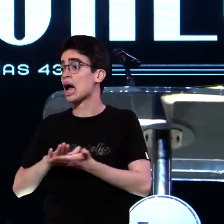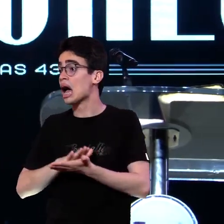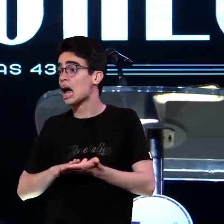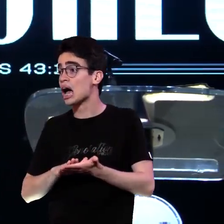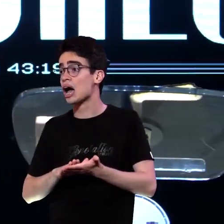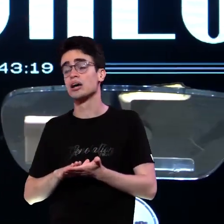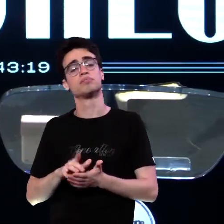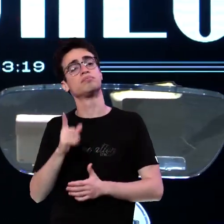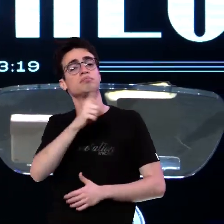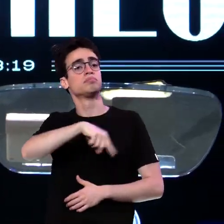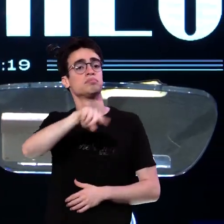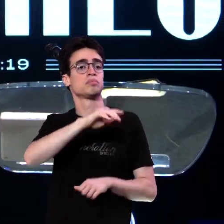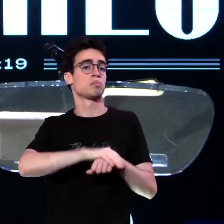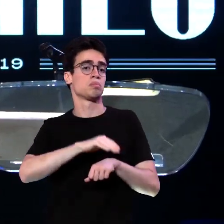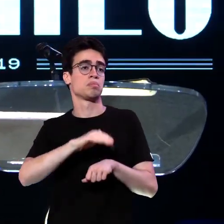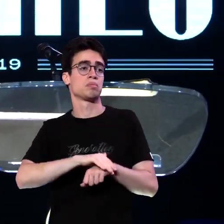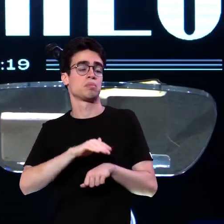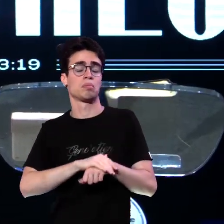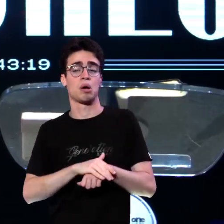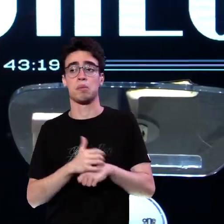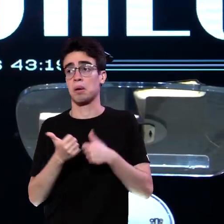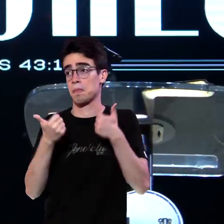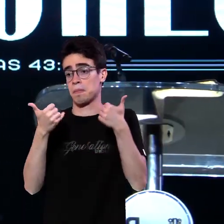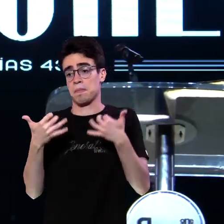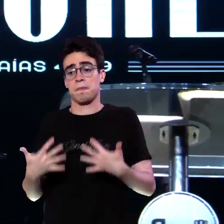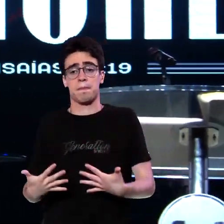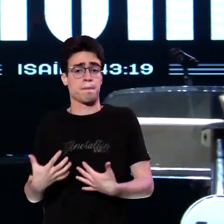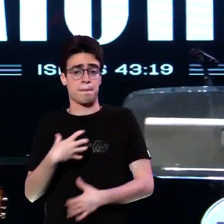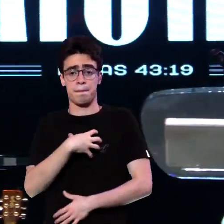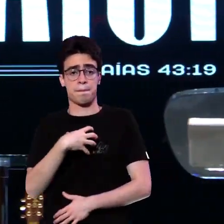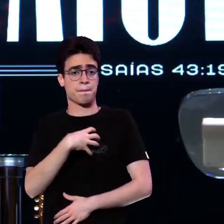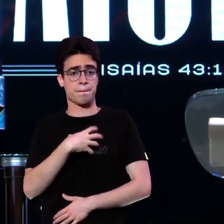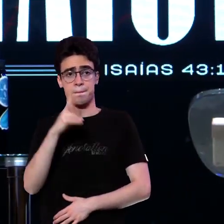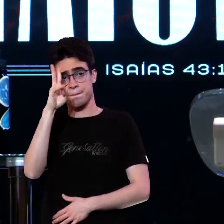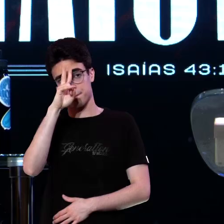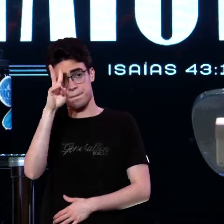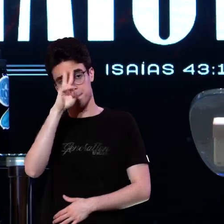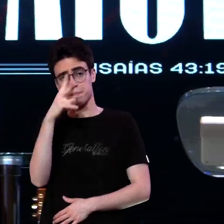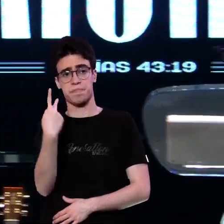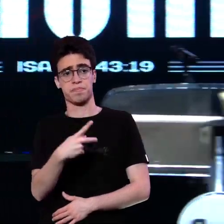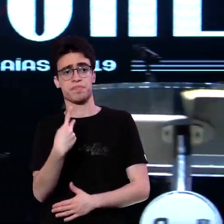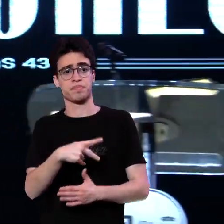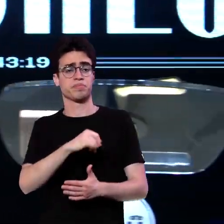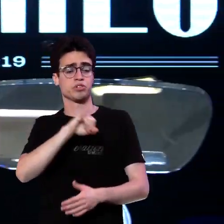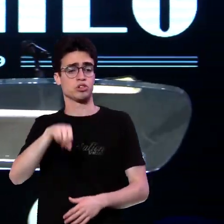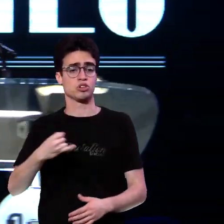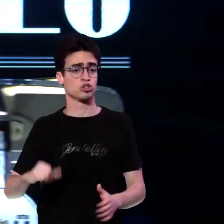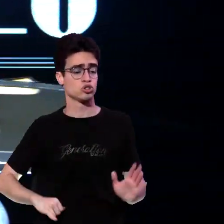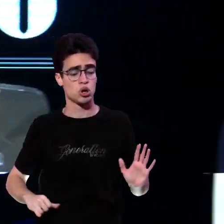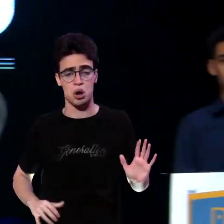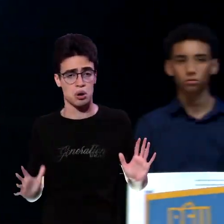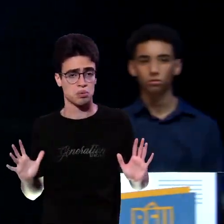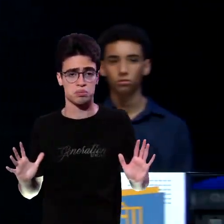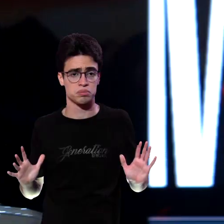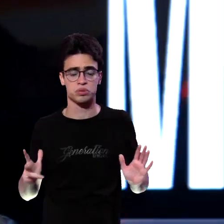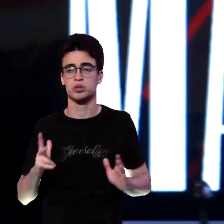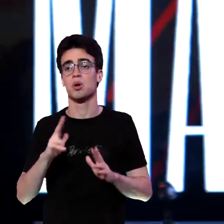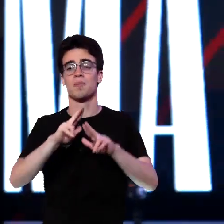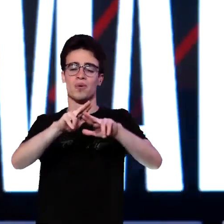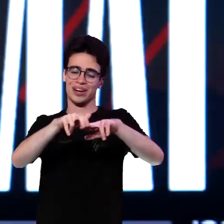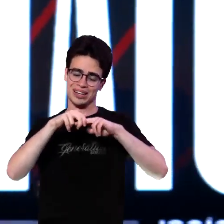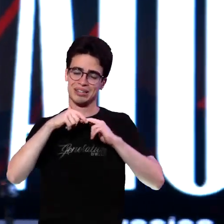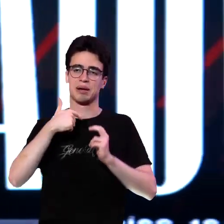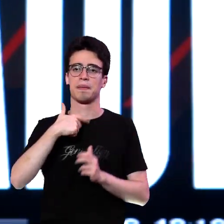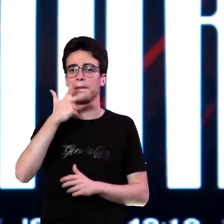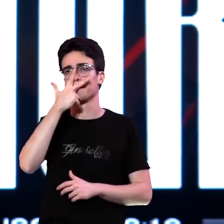deram as explicações que eles entendiam de acordo com a história de Jó. É por isso que parece como se